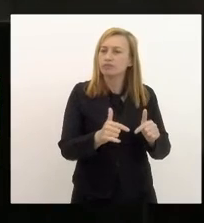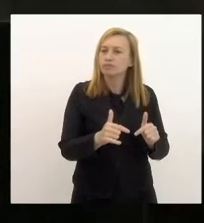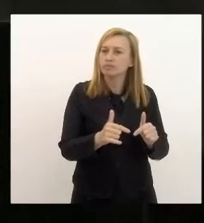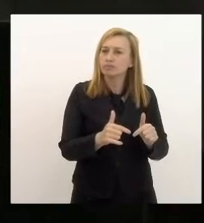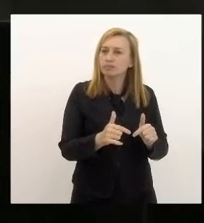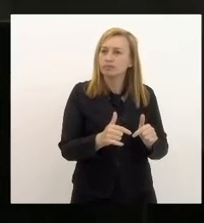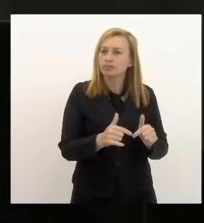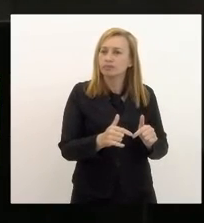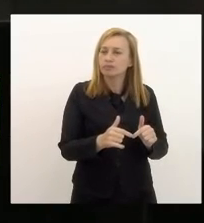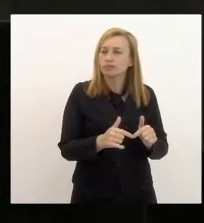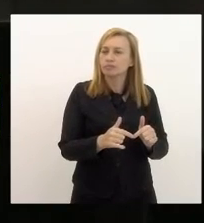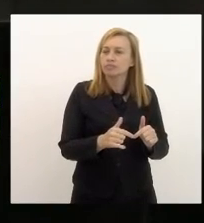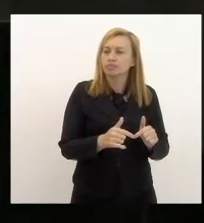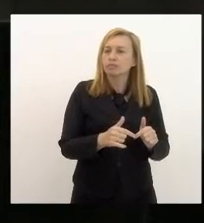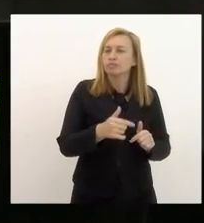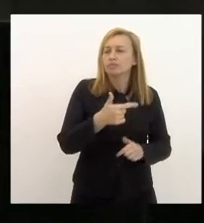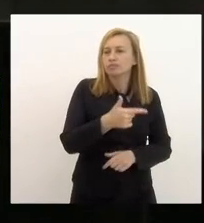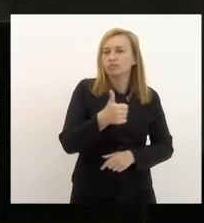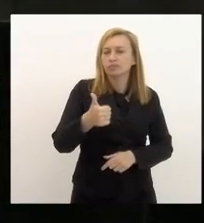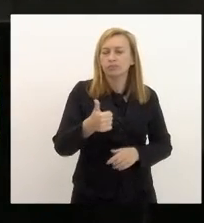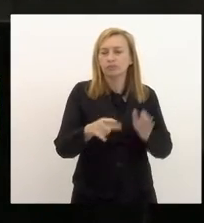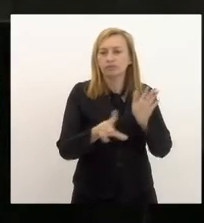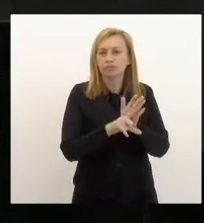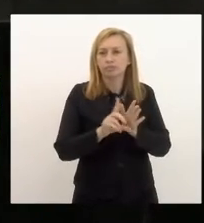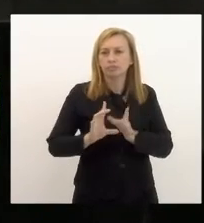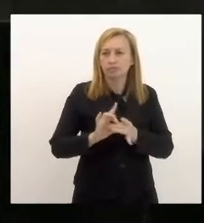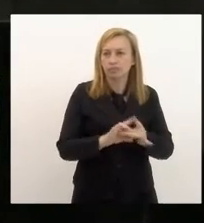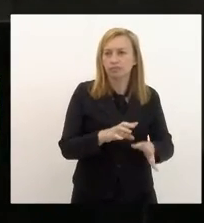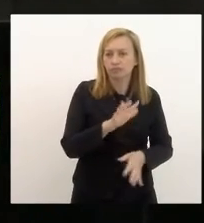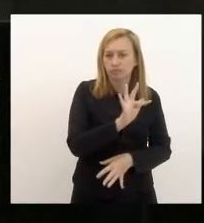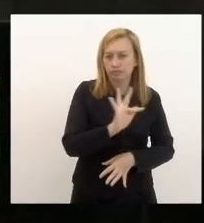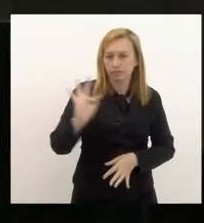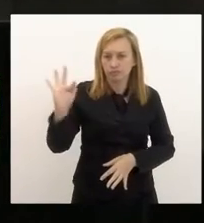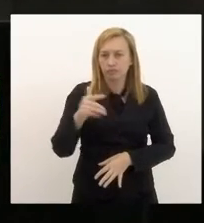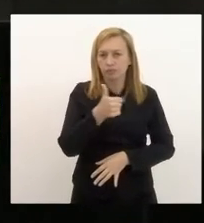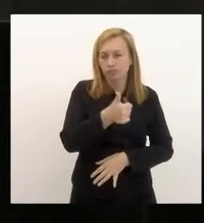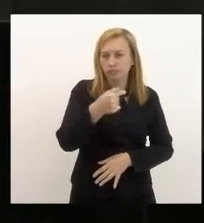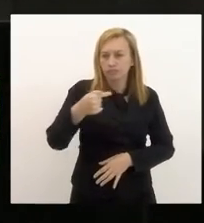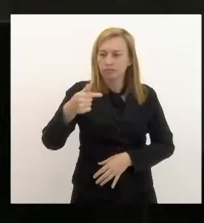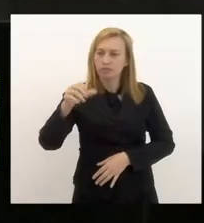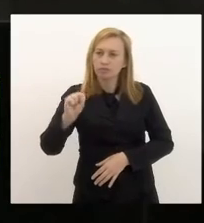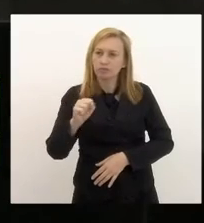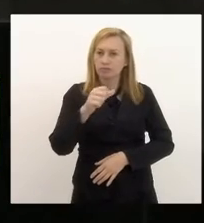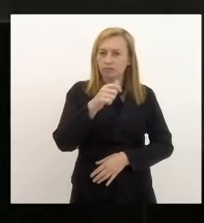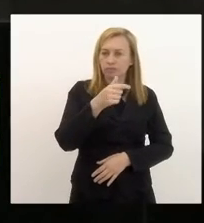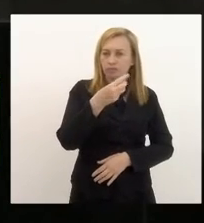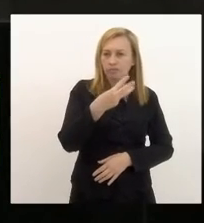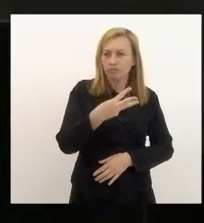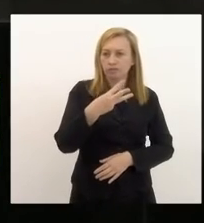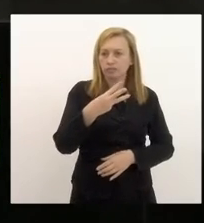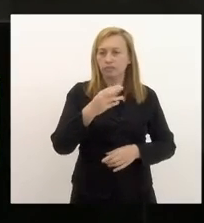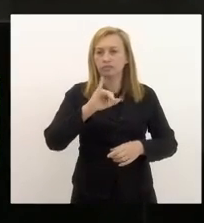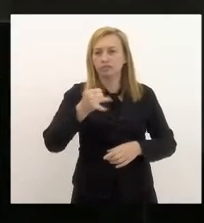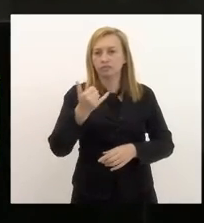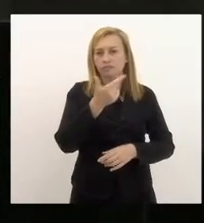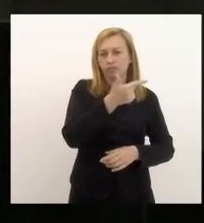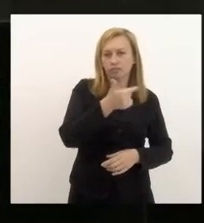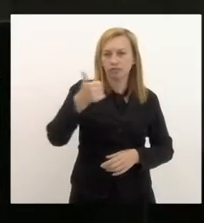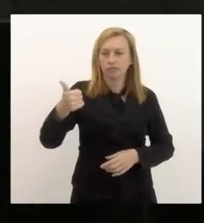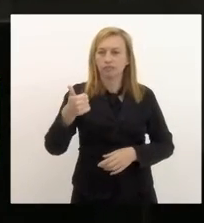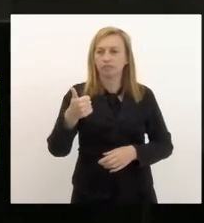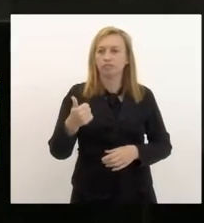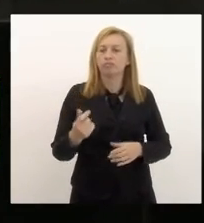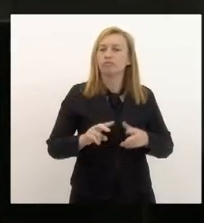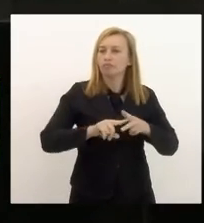previstas nos parágrafos 21 da lei complementar Federal 178 de ter Janeiro de 21 com as modificações introduzidas